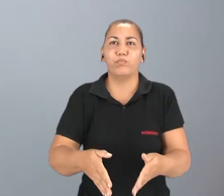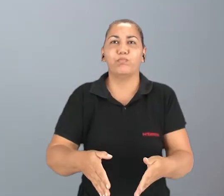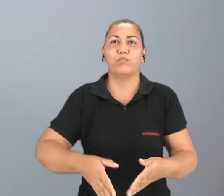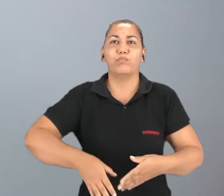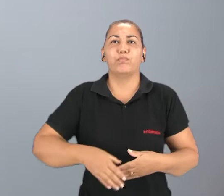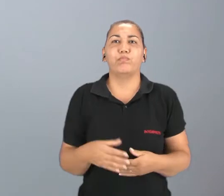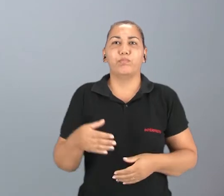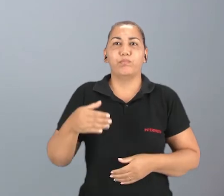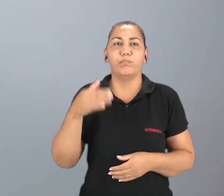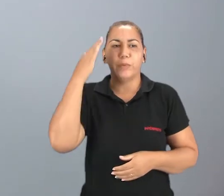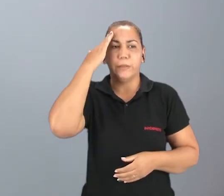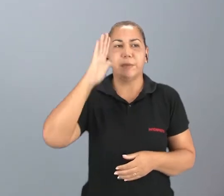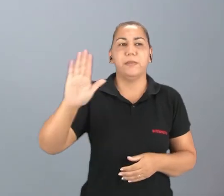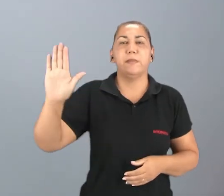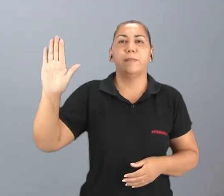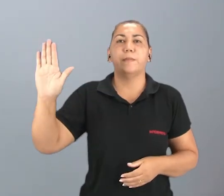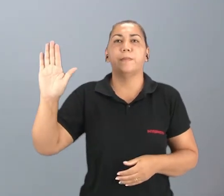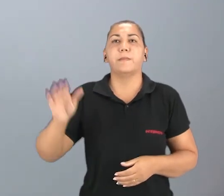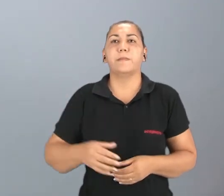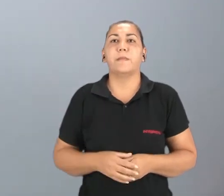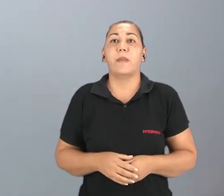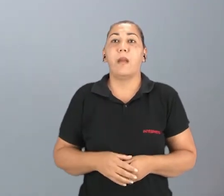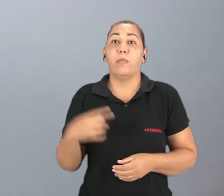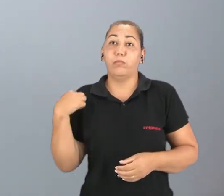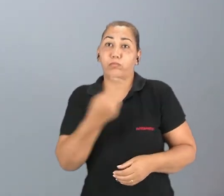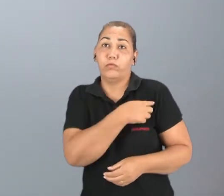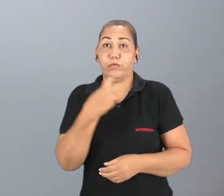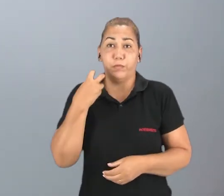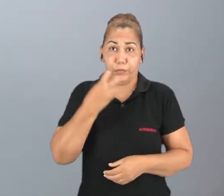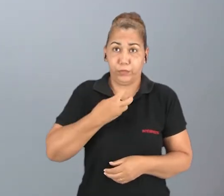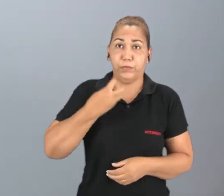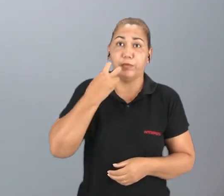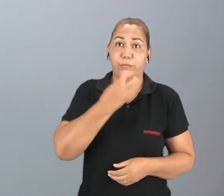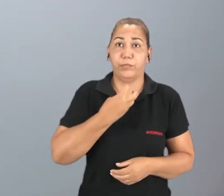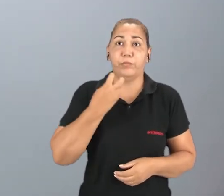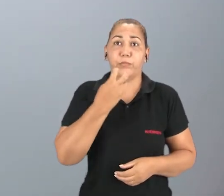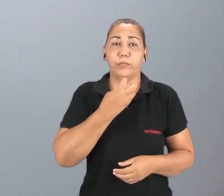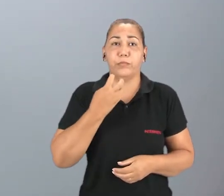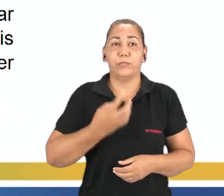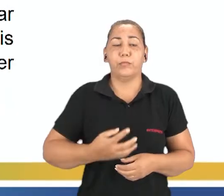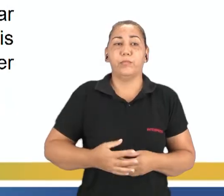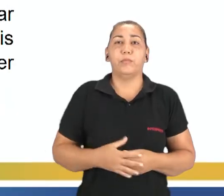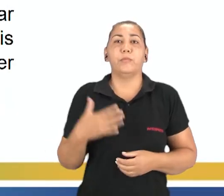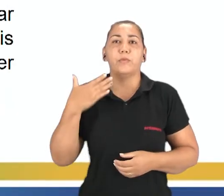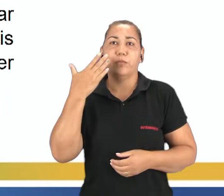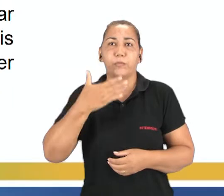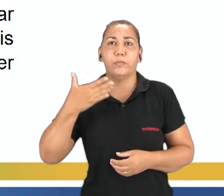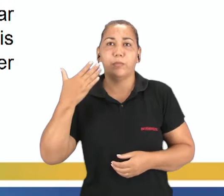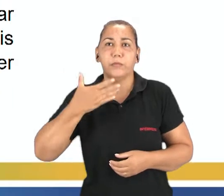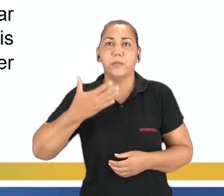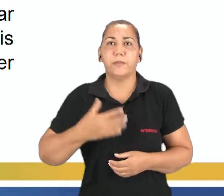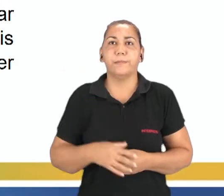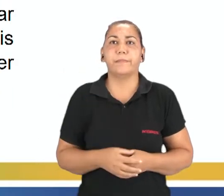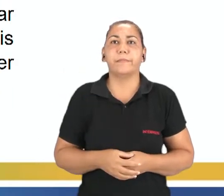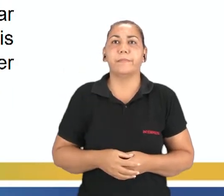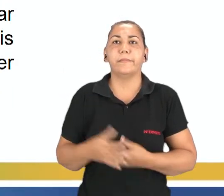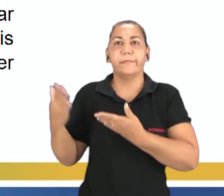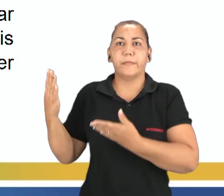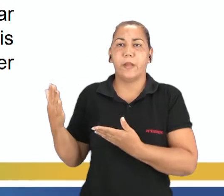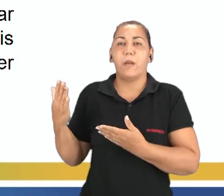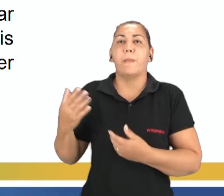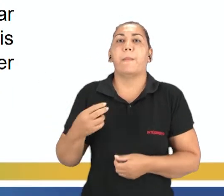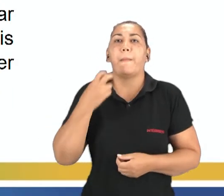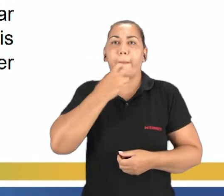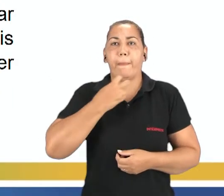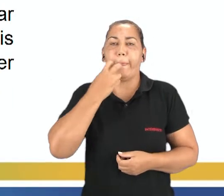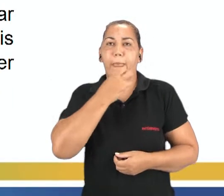principais, que seriam o quê? A nossa oralidade e o nosso discurso direto. Vejamos agora? Oralidade são textos